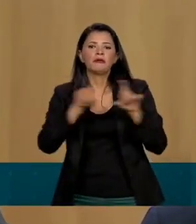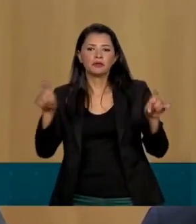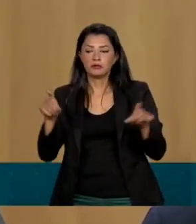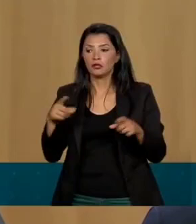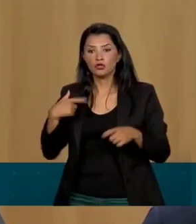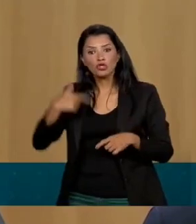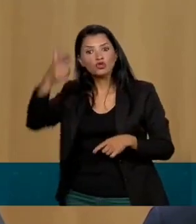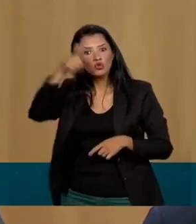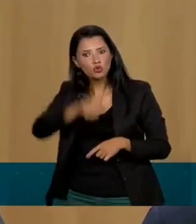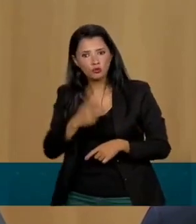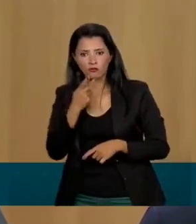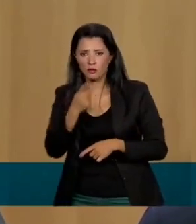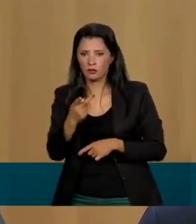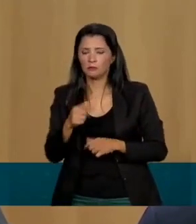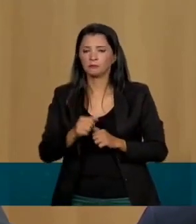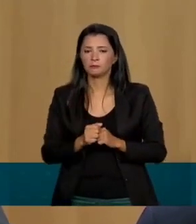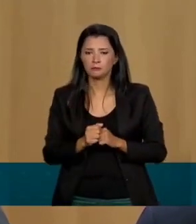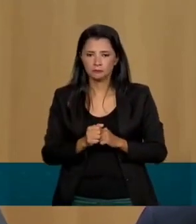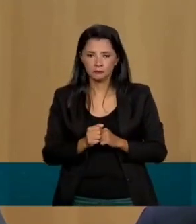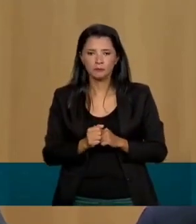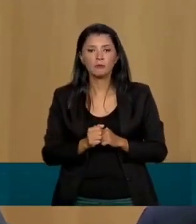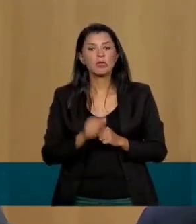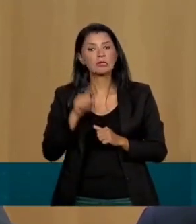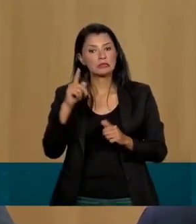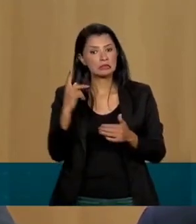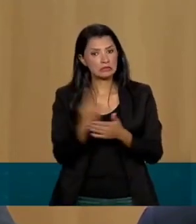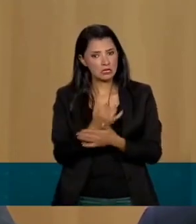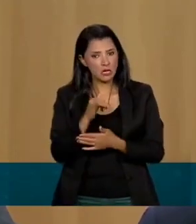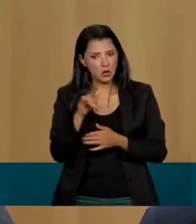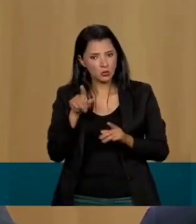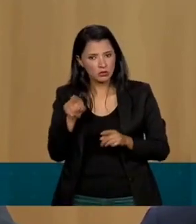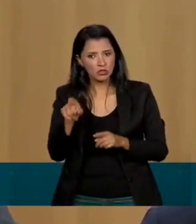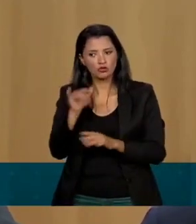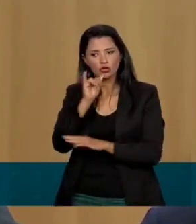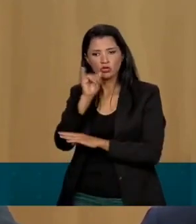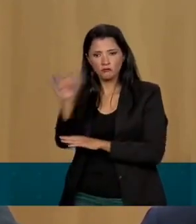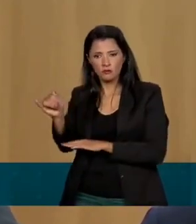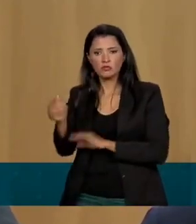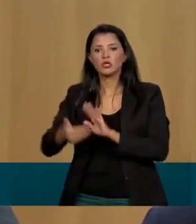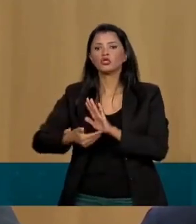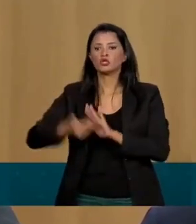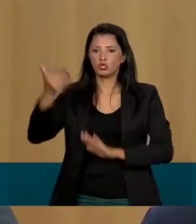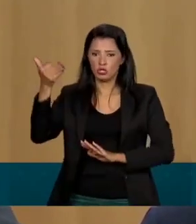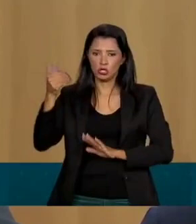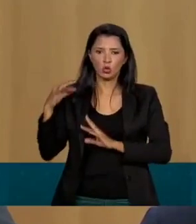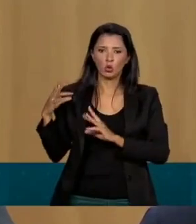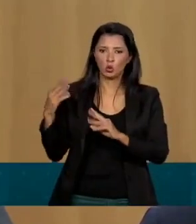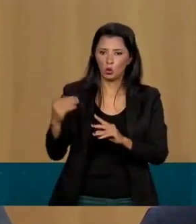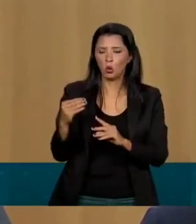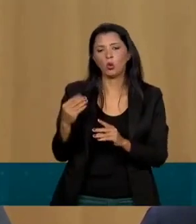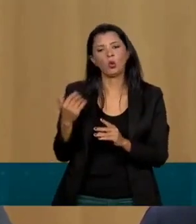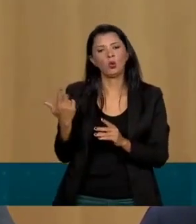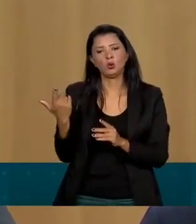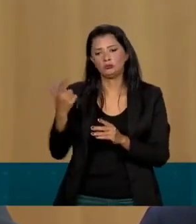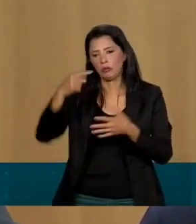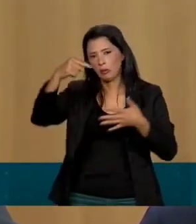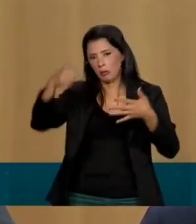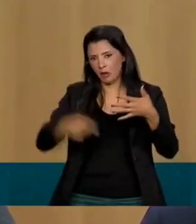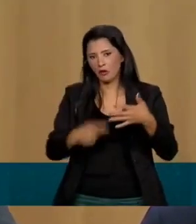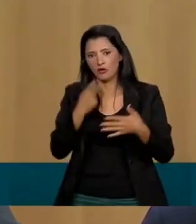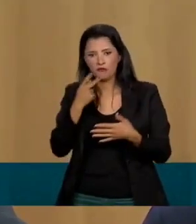isso aqui. Então, numa situação dessa, notificação, tira do ar todas as medidas que